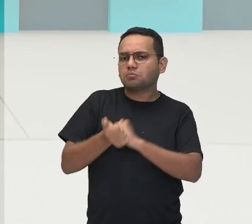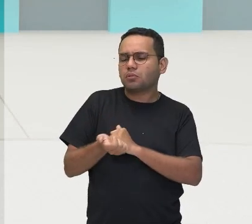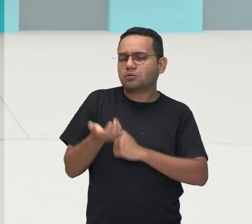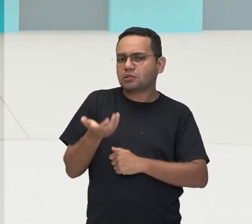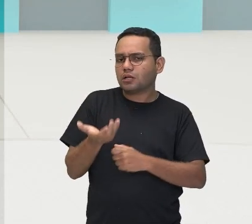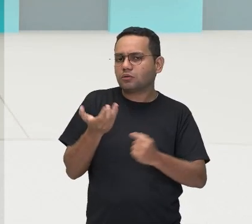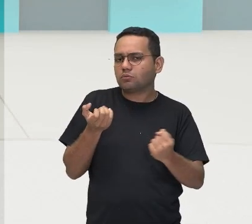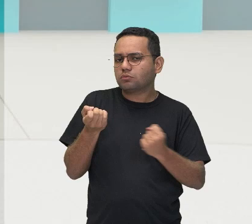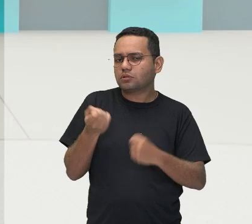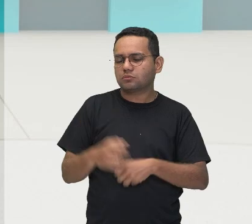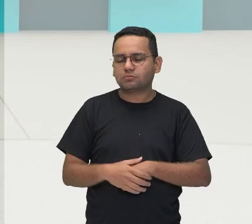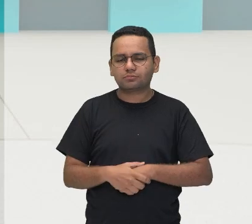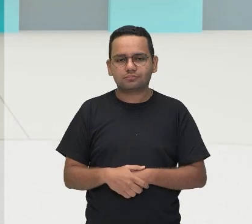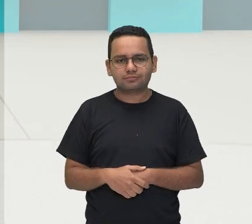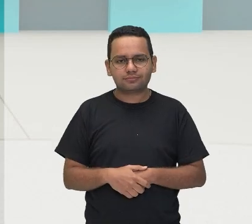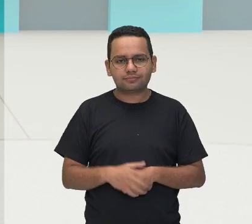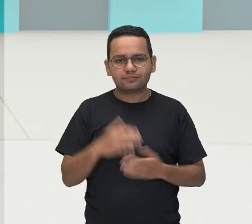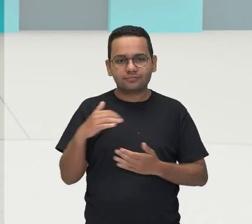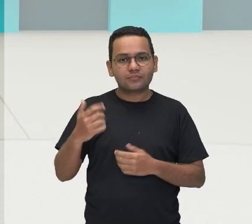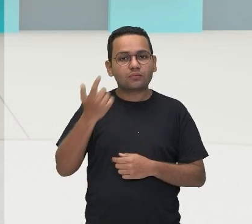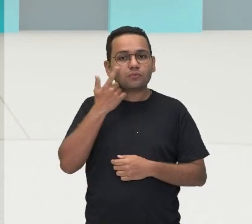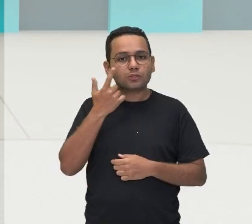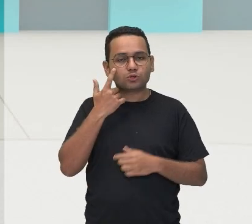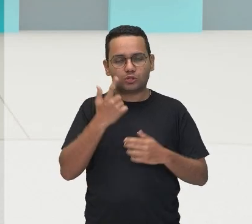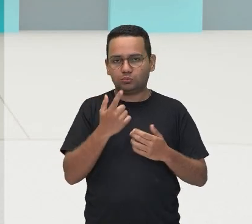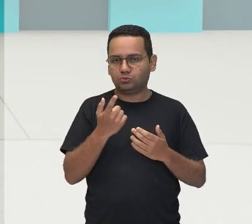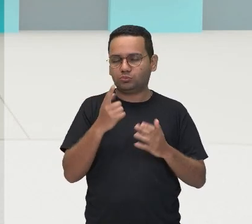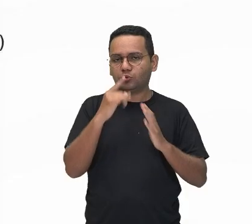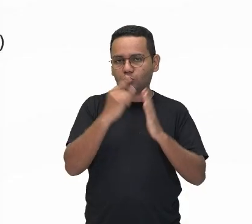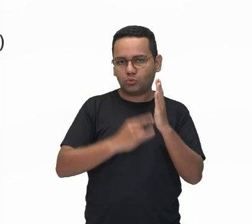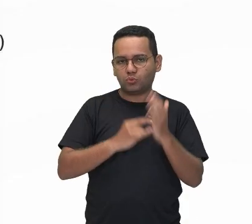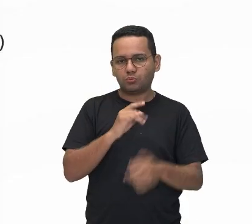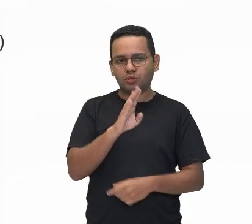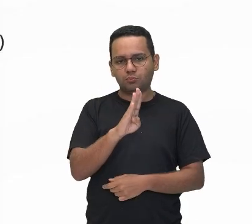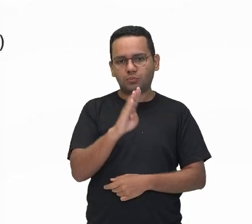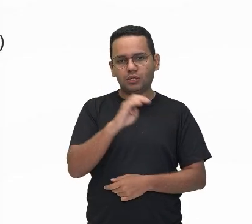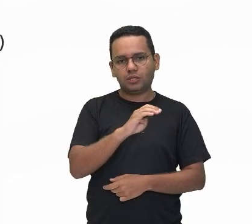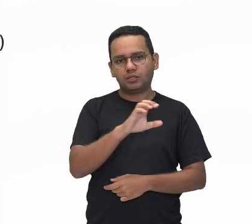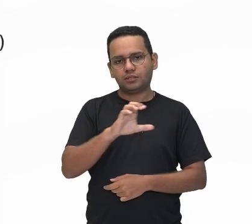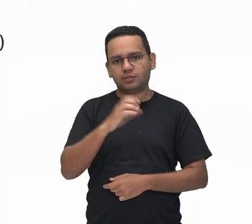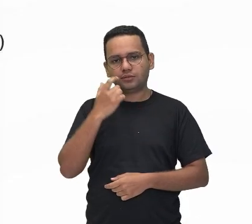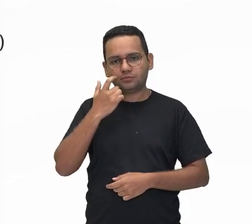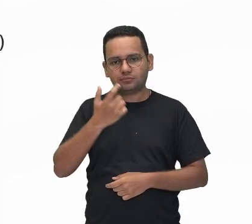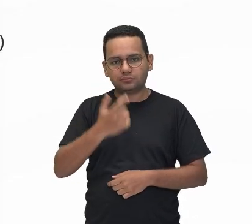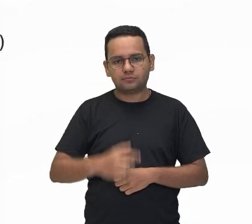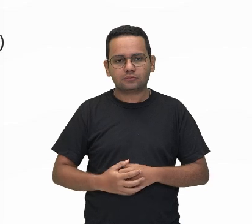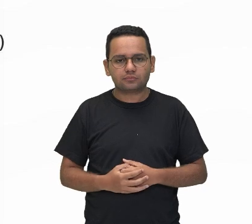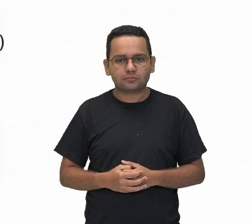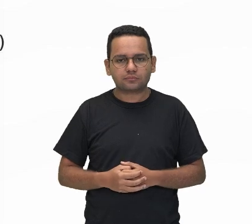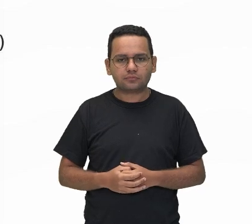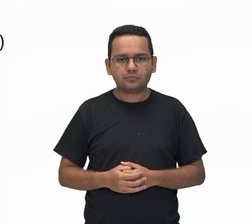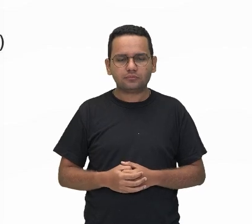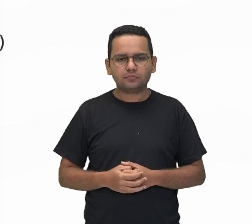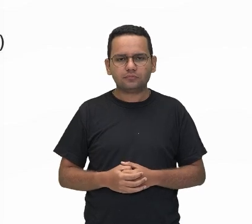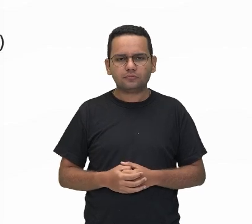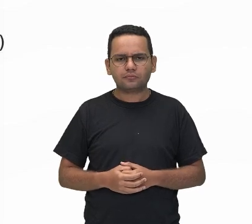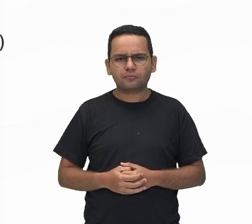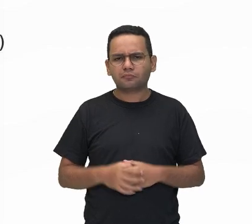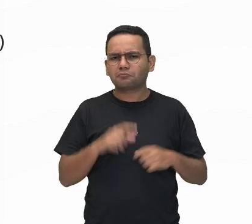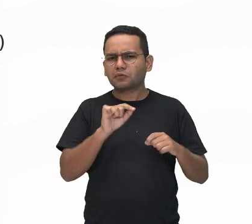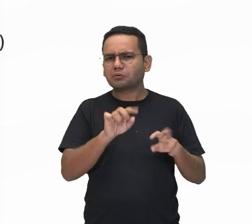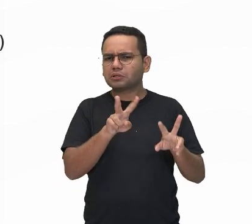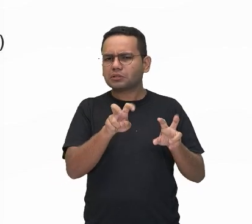Vamos ver o que a Base Nacional Comum Curricular diz sobre as lutas. Vamos ver aí na cartela. Então, o que são lutas?